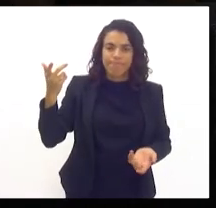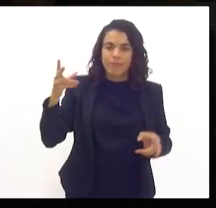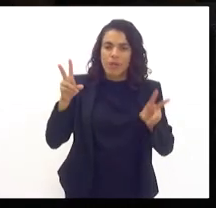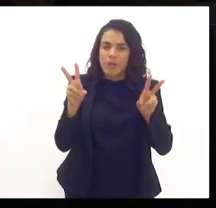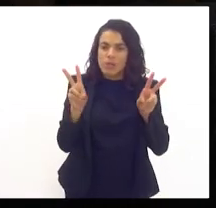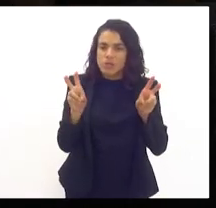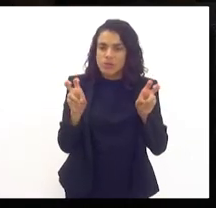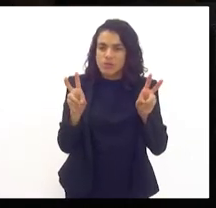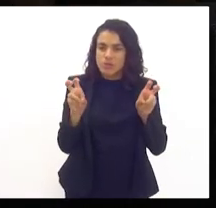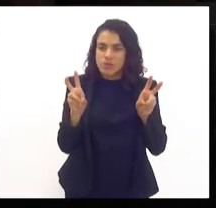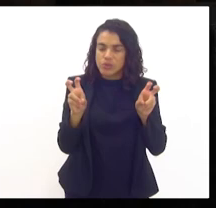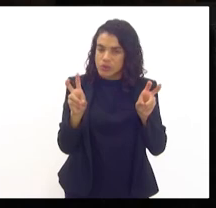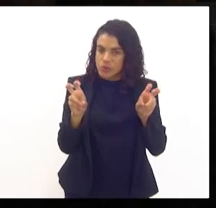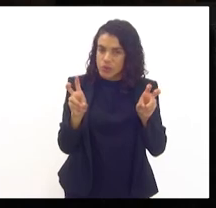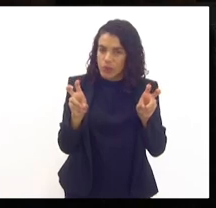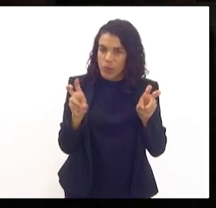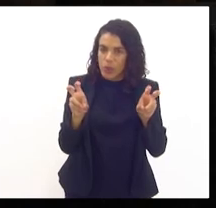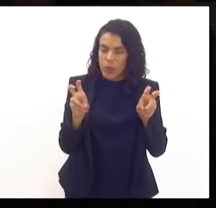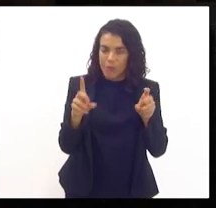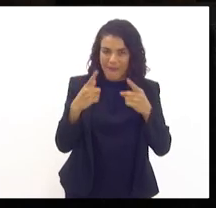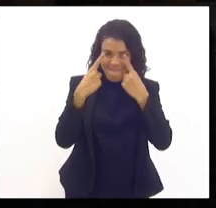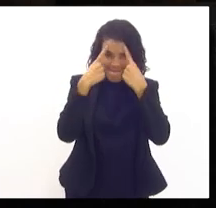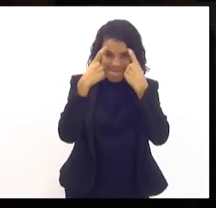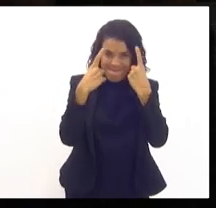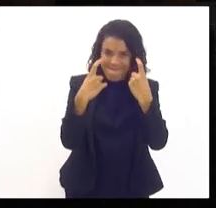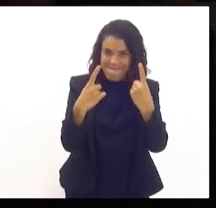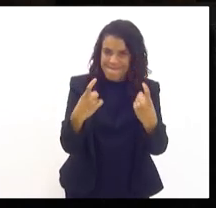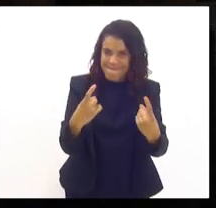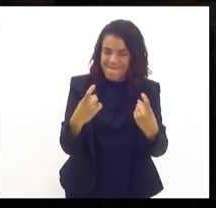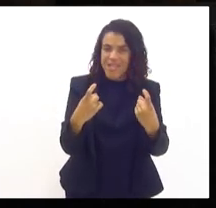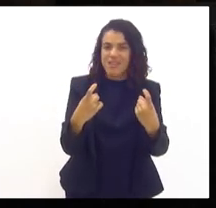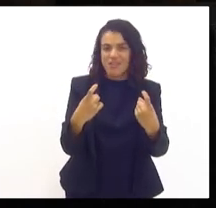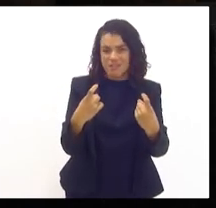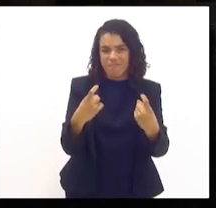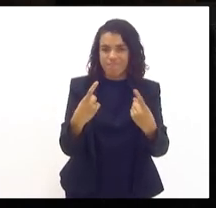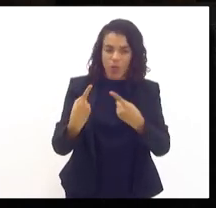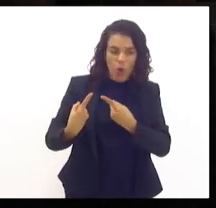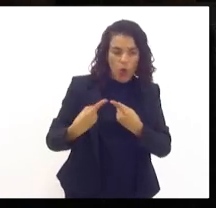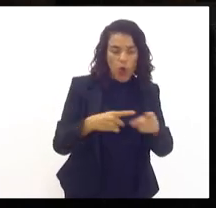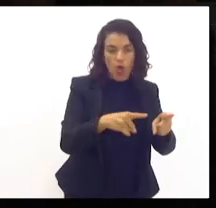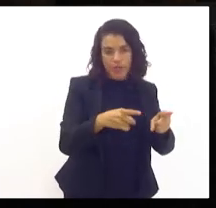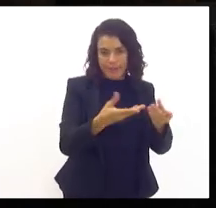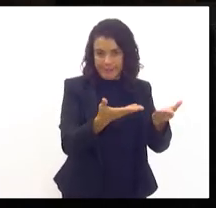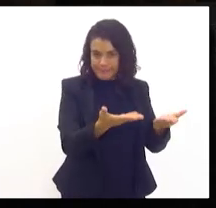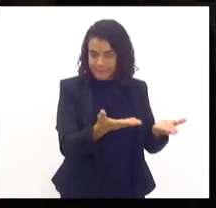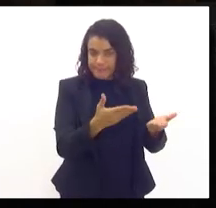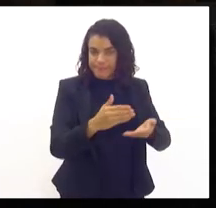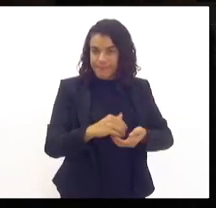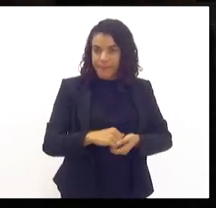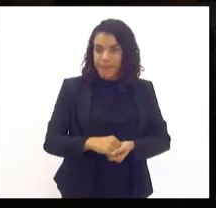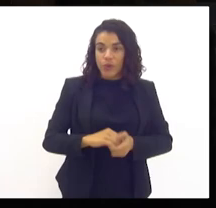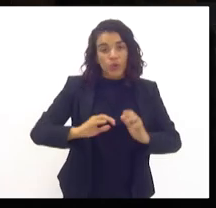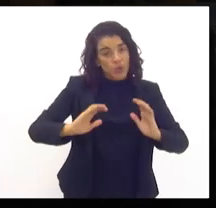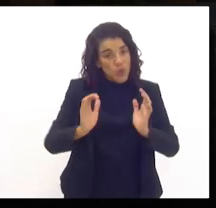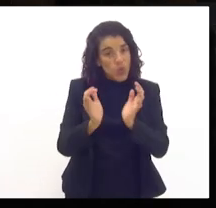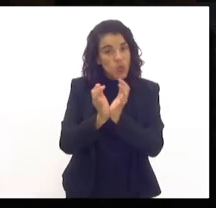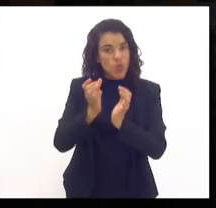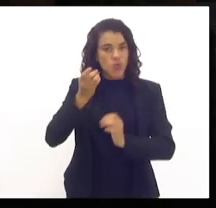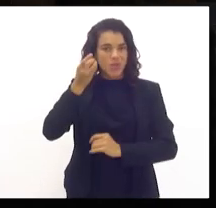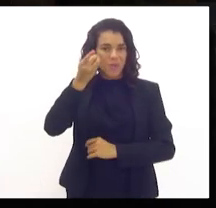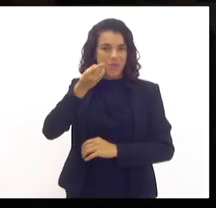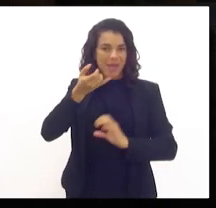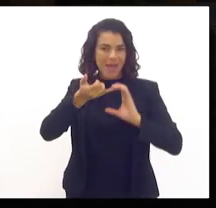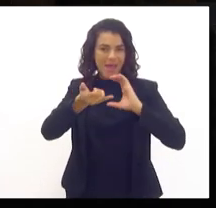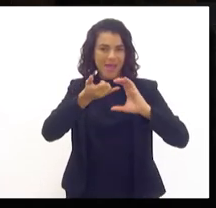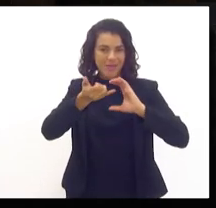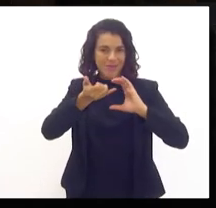fato da violência perpetrada contra a Vossa Excelência no grupo dos deputados.